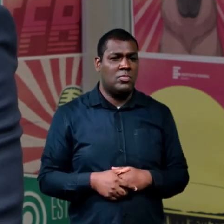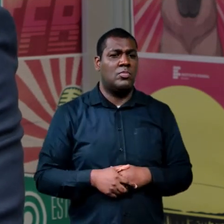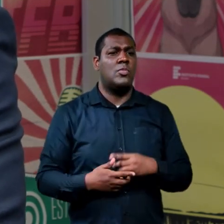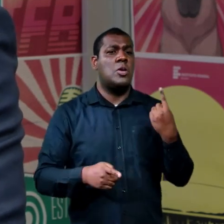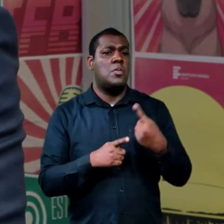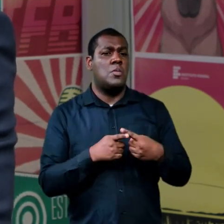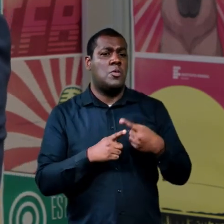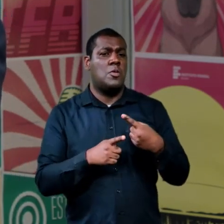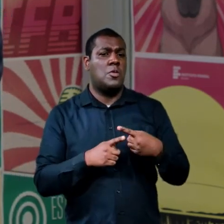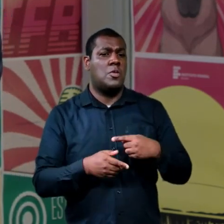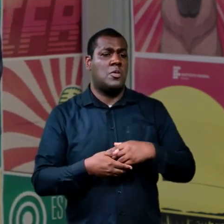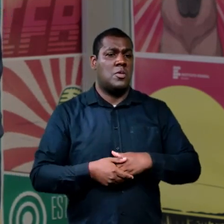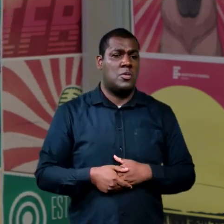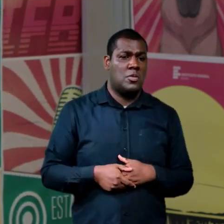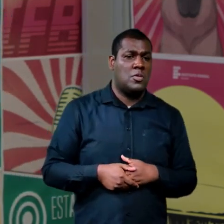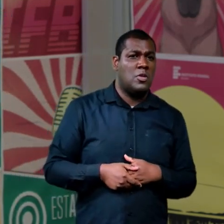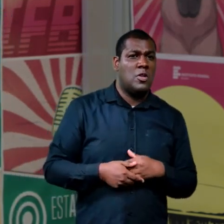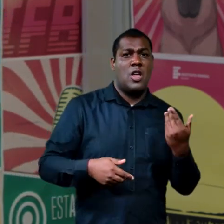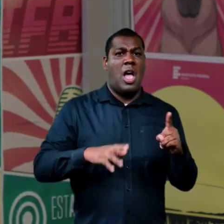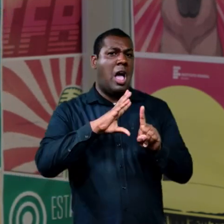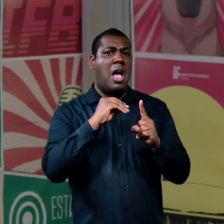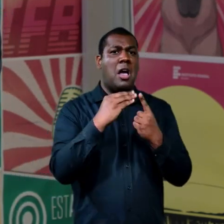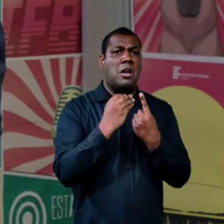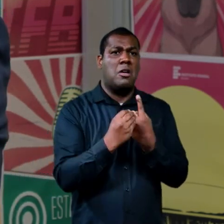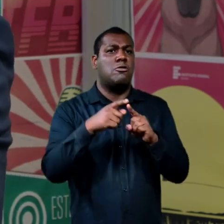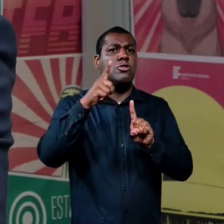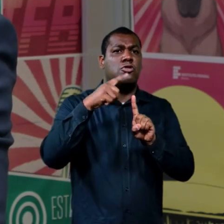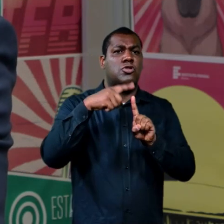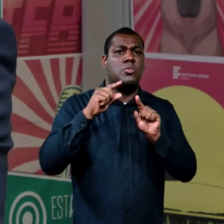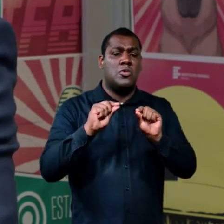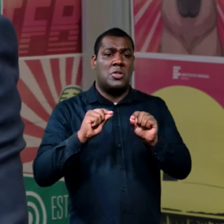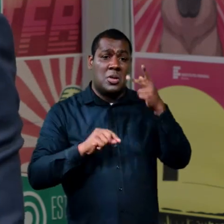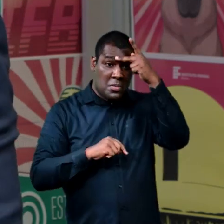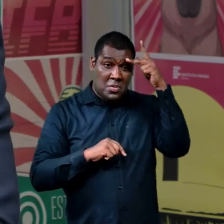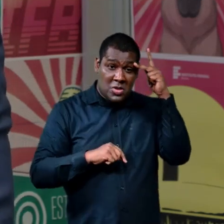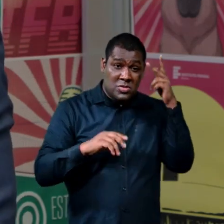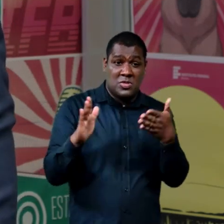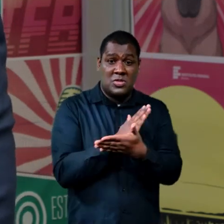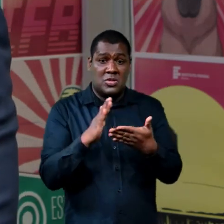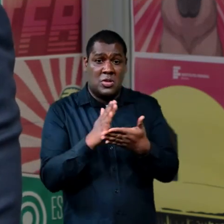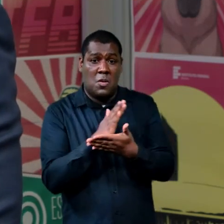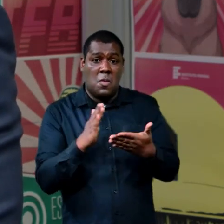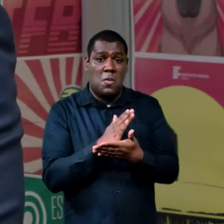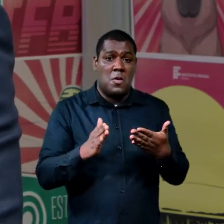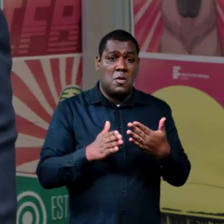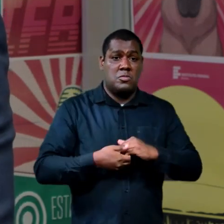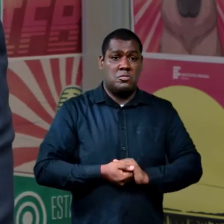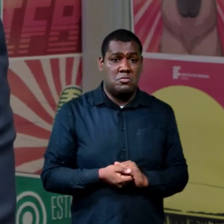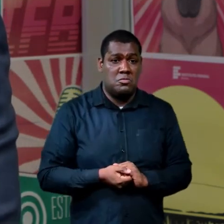muita dificuldade na tipificação, ou seja, no enquadramento. Algumas pessoas enquadravam em situações que